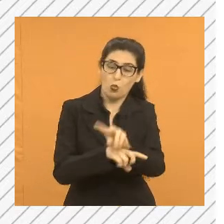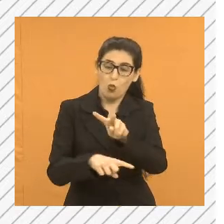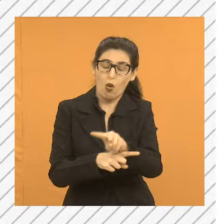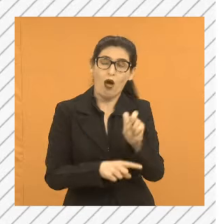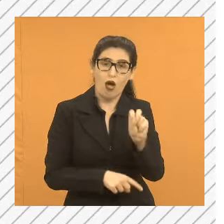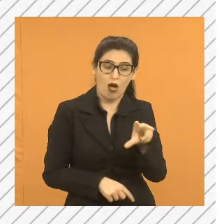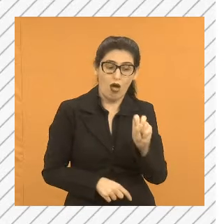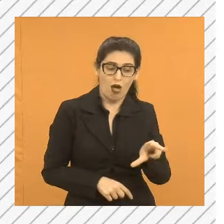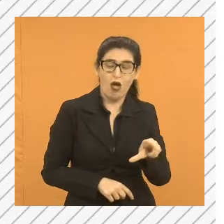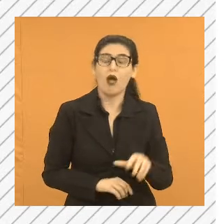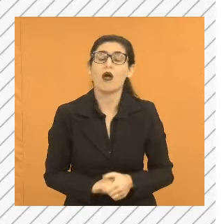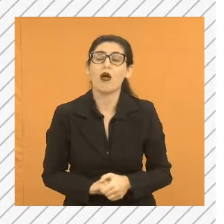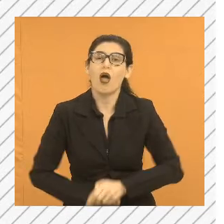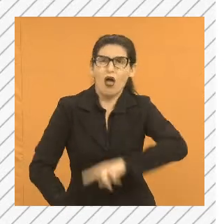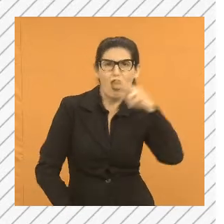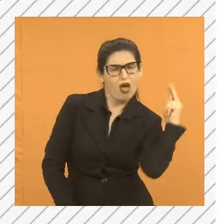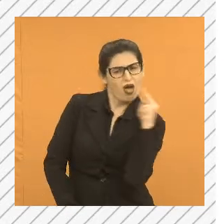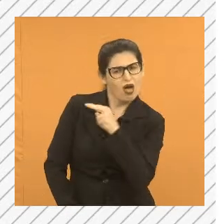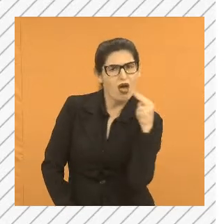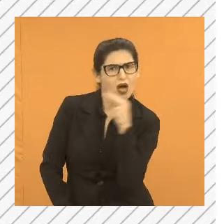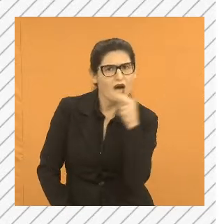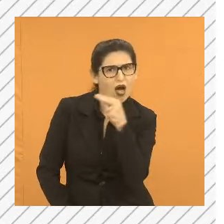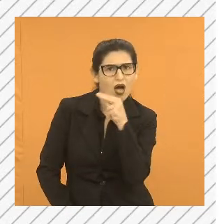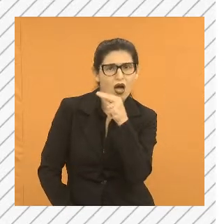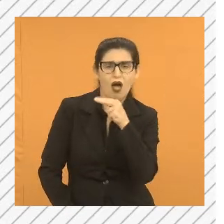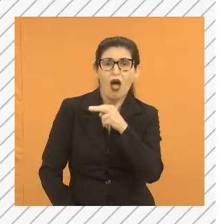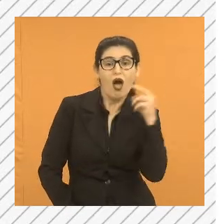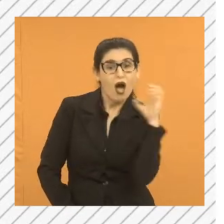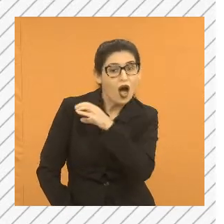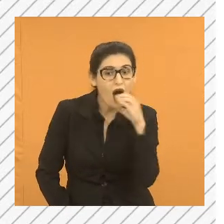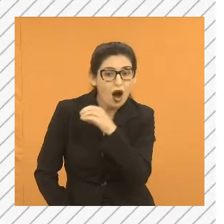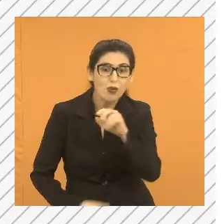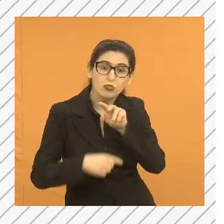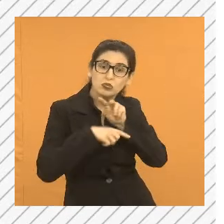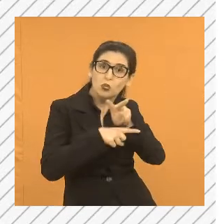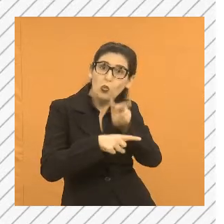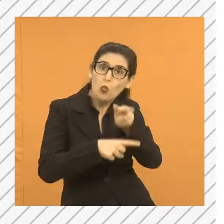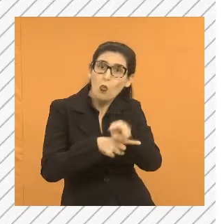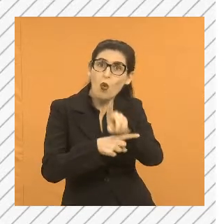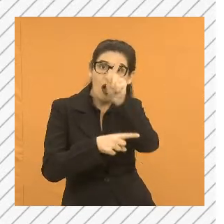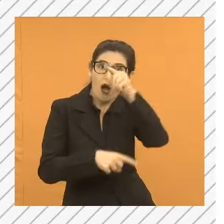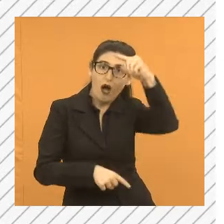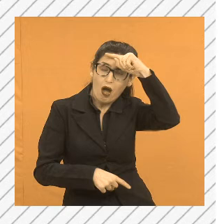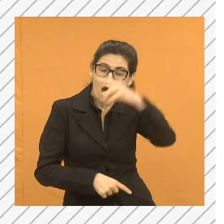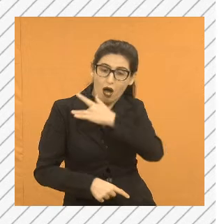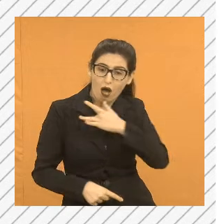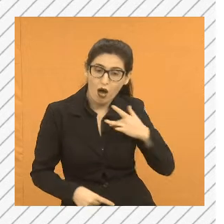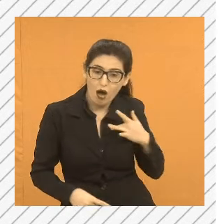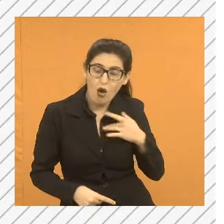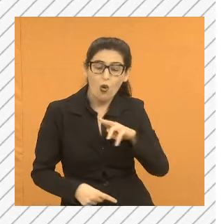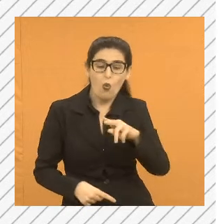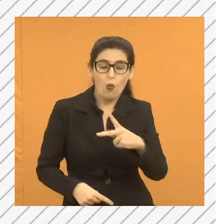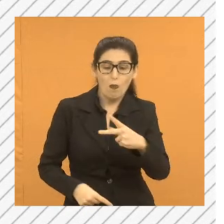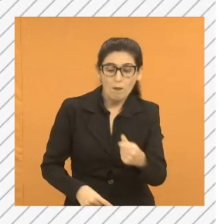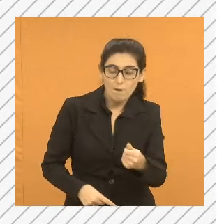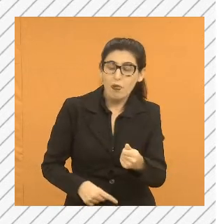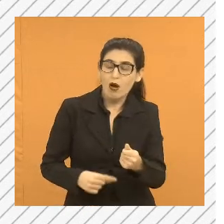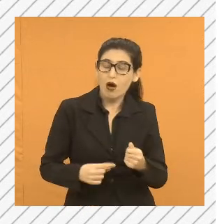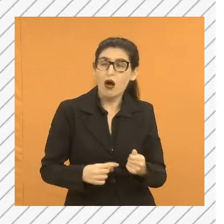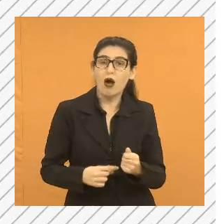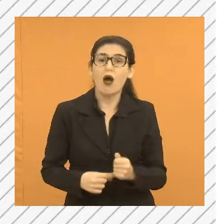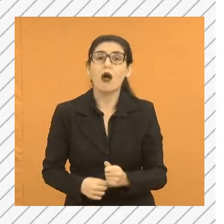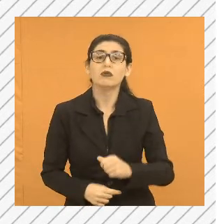rede de atenção à urgência e emergência, próximo slide, UPA Dr. Telmo de